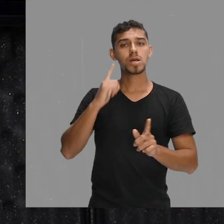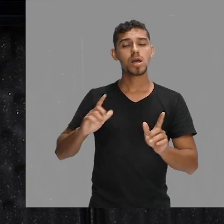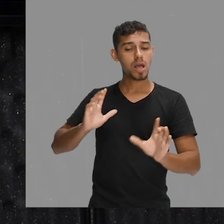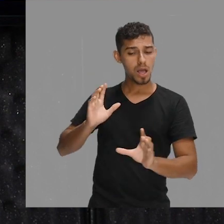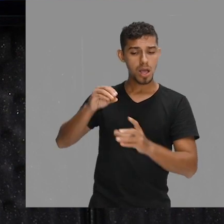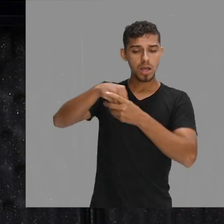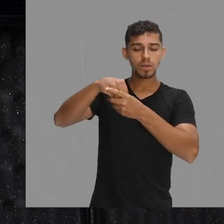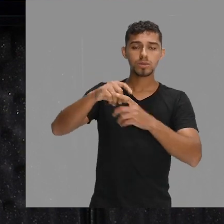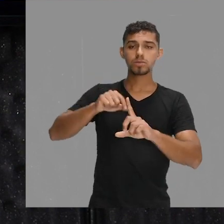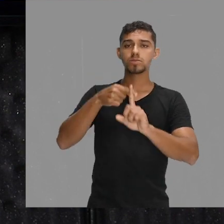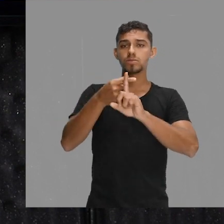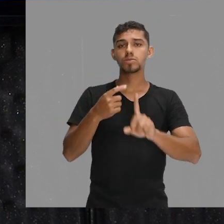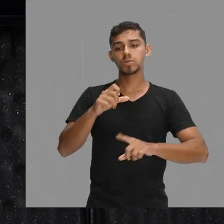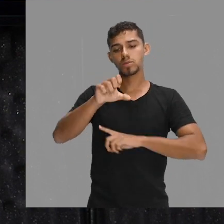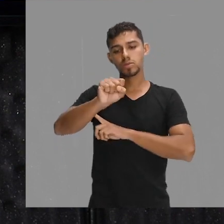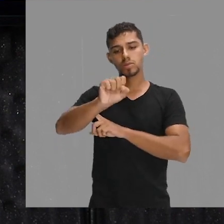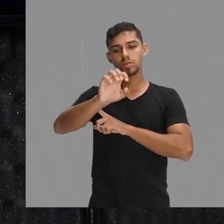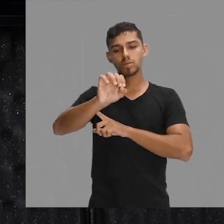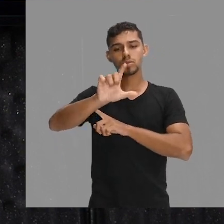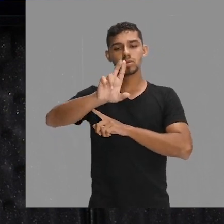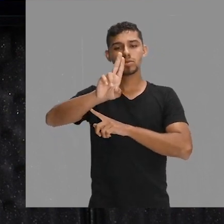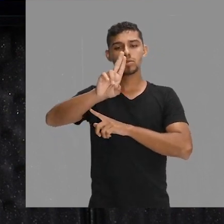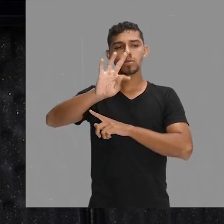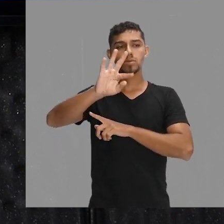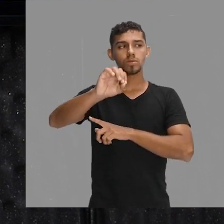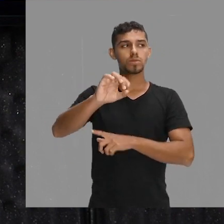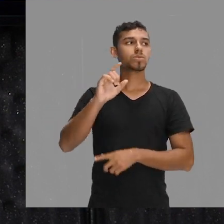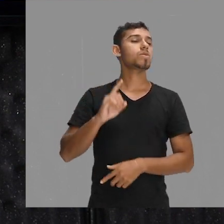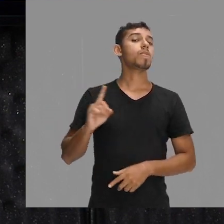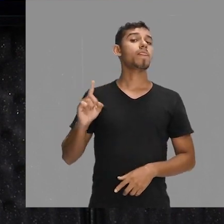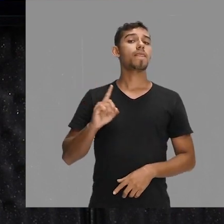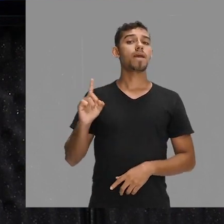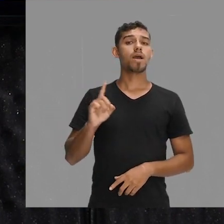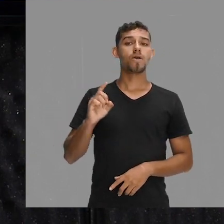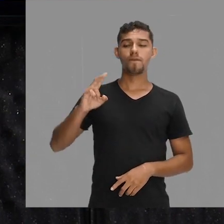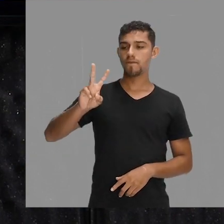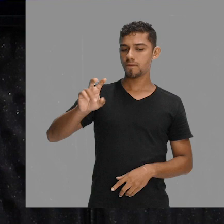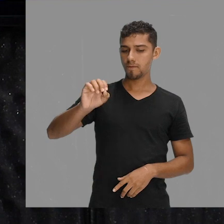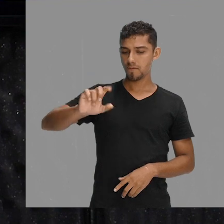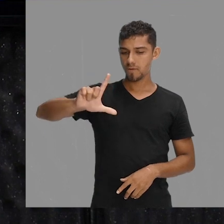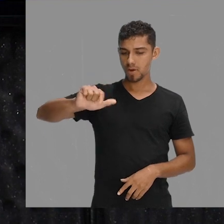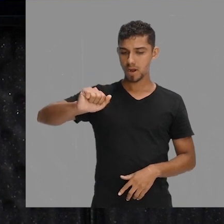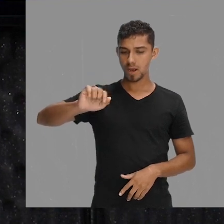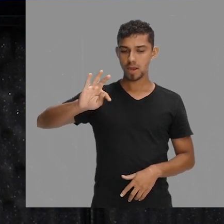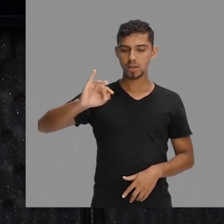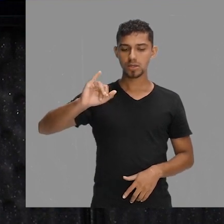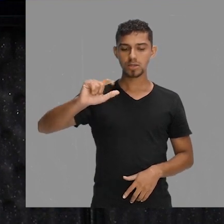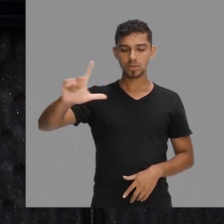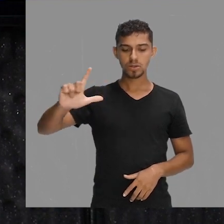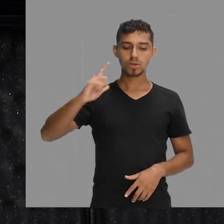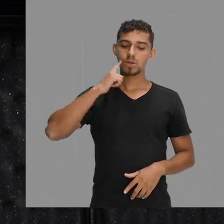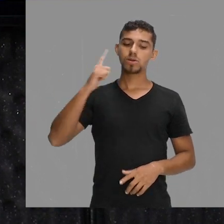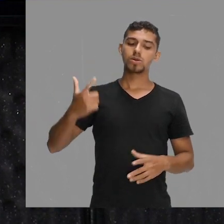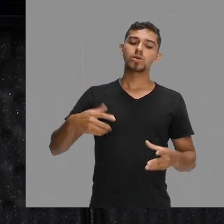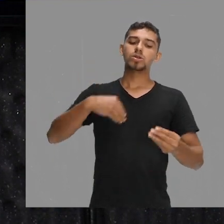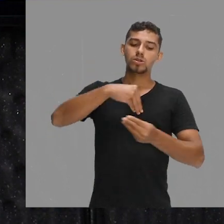soluto não volátil, o que foi dito? Esse soluto ele vai se espalhar por todo o solvente, né, por toda a água,